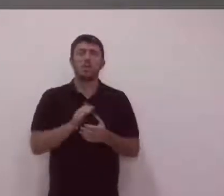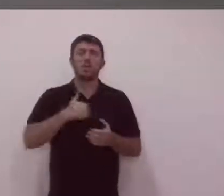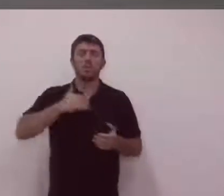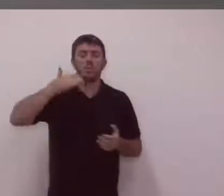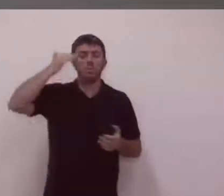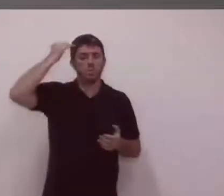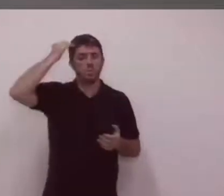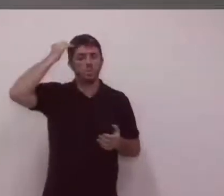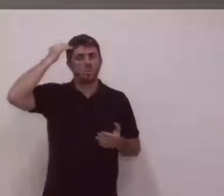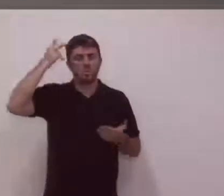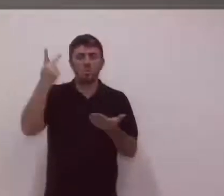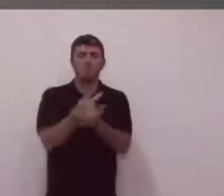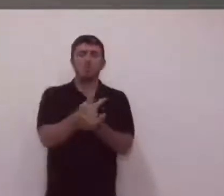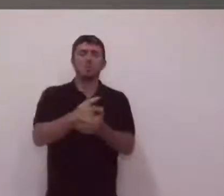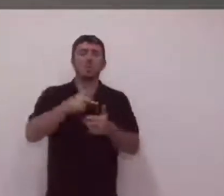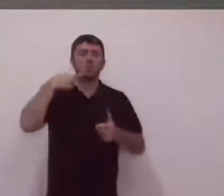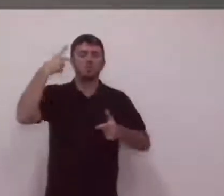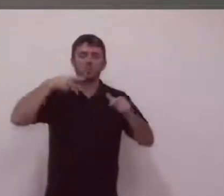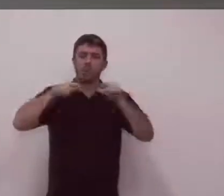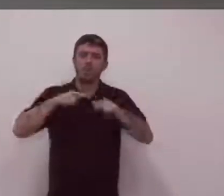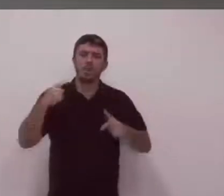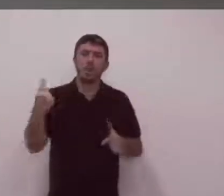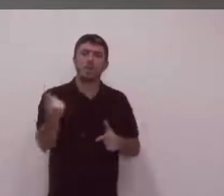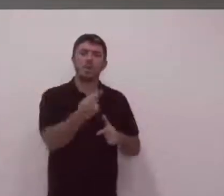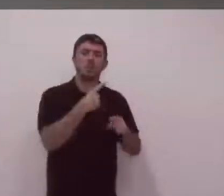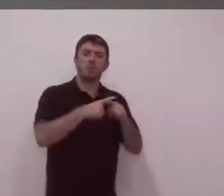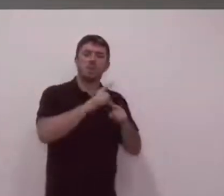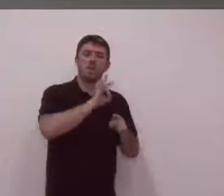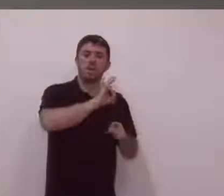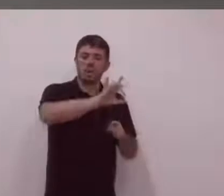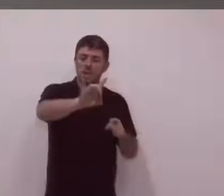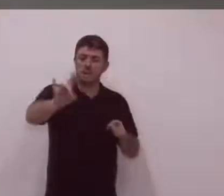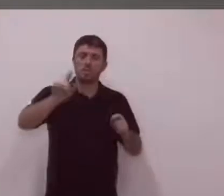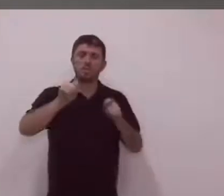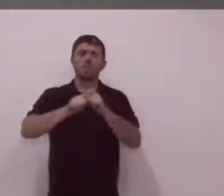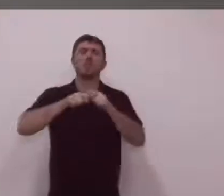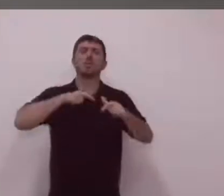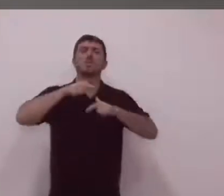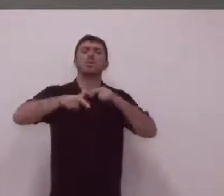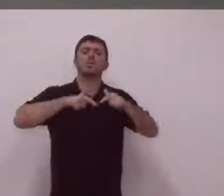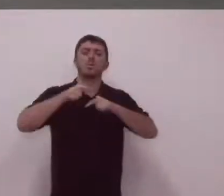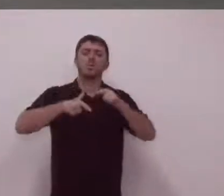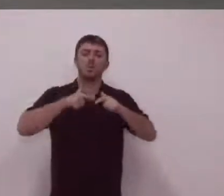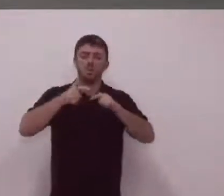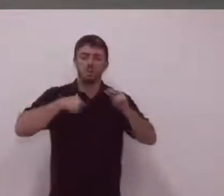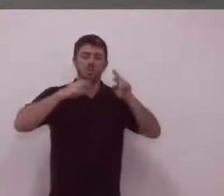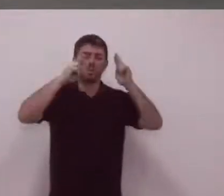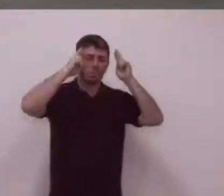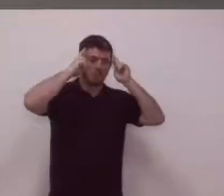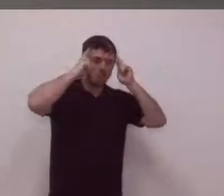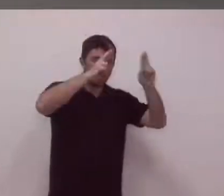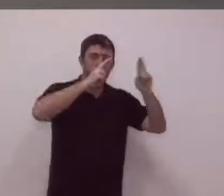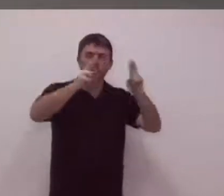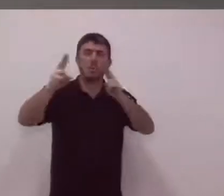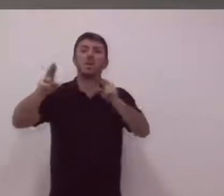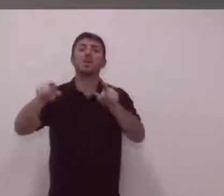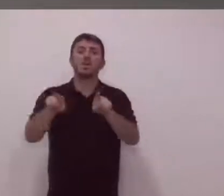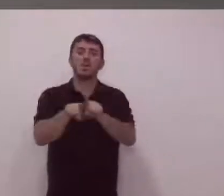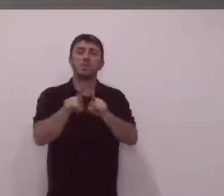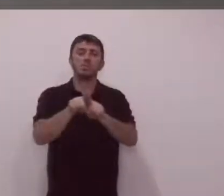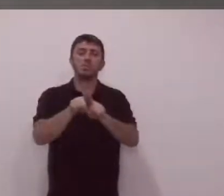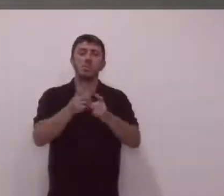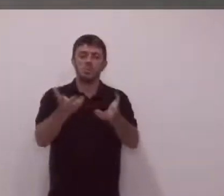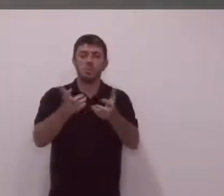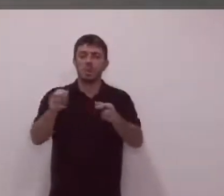dos novos vereadores e acho que estão corretos cada um fazer o seu trabalho respeito a opinião de cada um como quero que minha opinião seja respeitada então encaminho